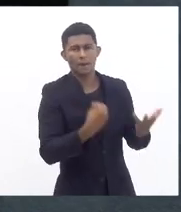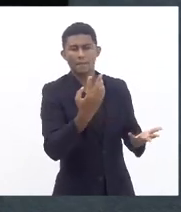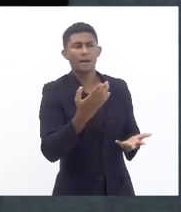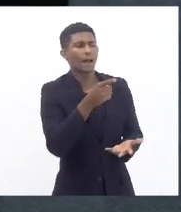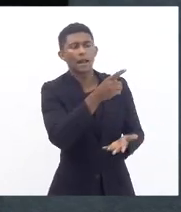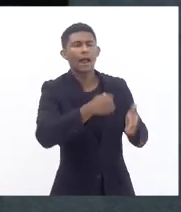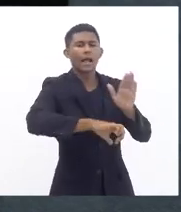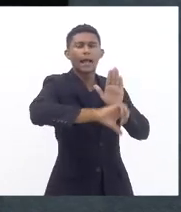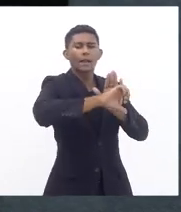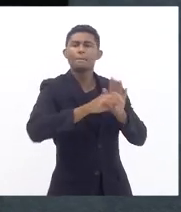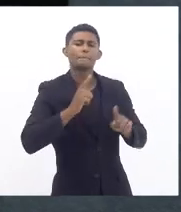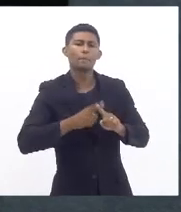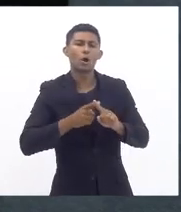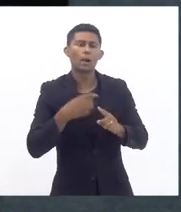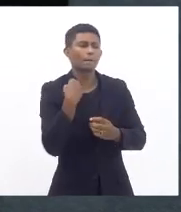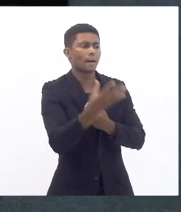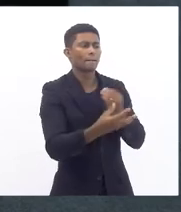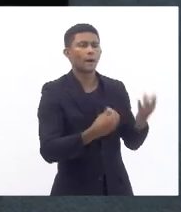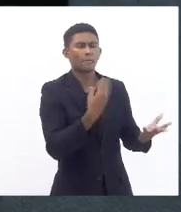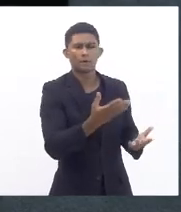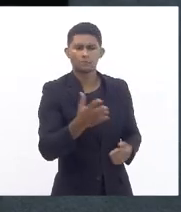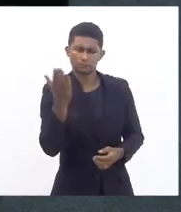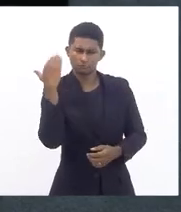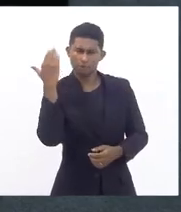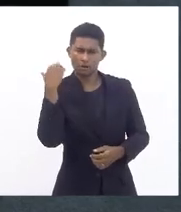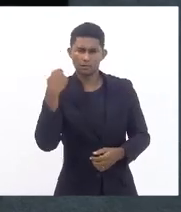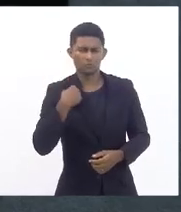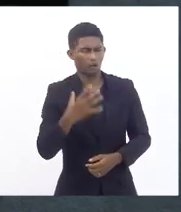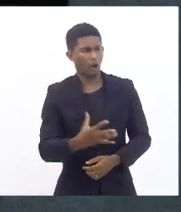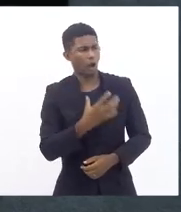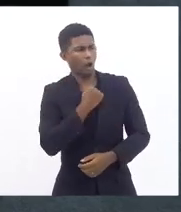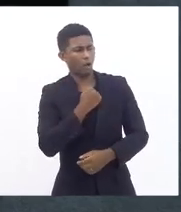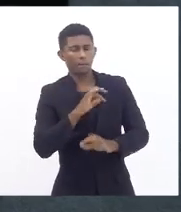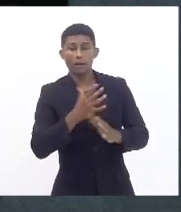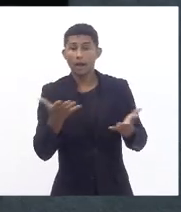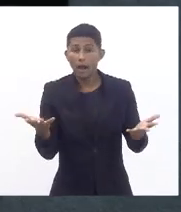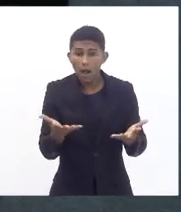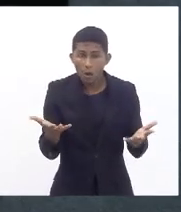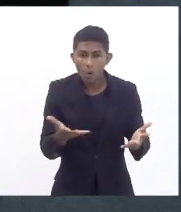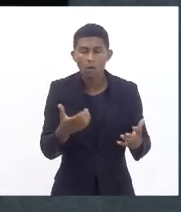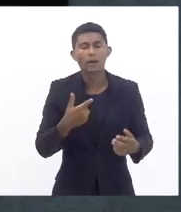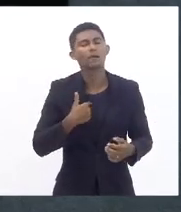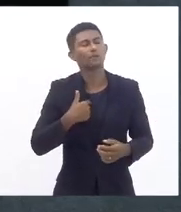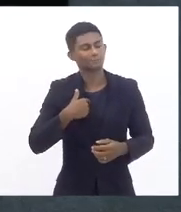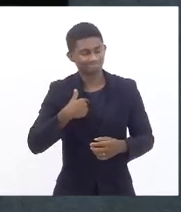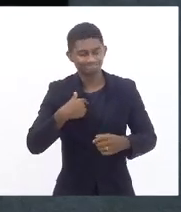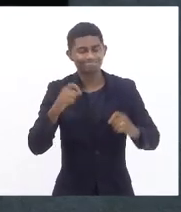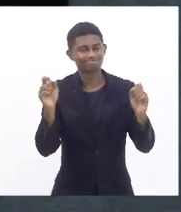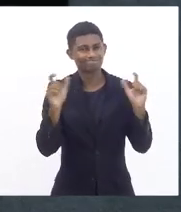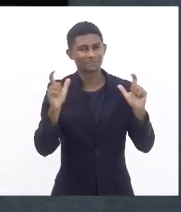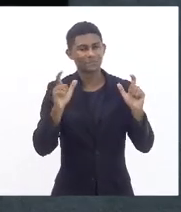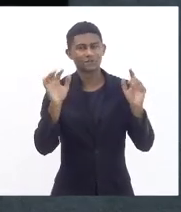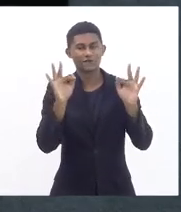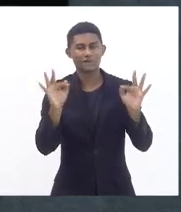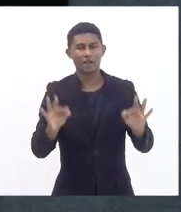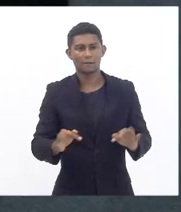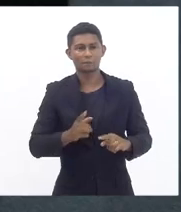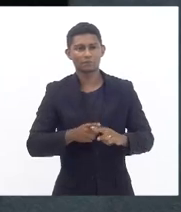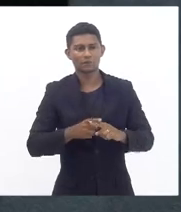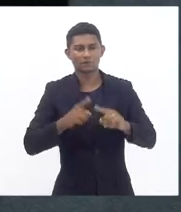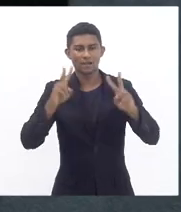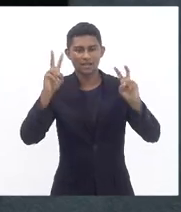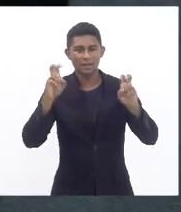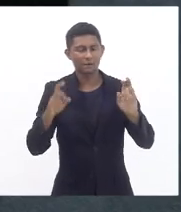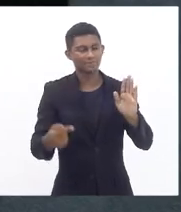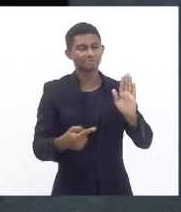cometido crime. Fiquei chocado naquela época, mas fico muito feliz que esse tema da pobreza menstrual e da